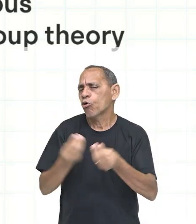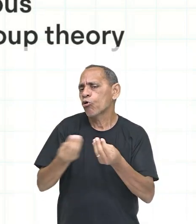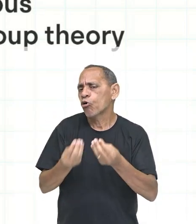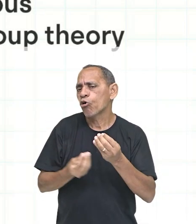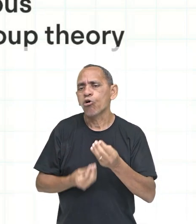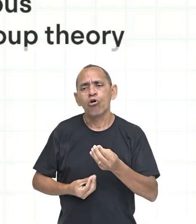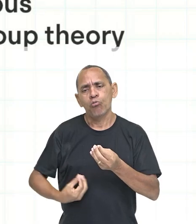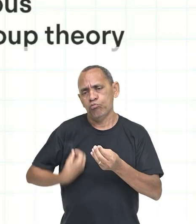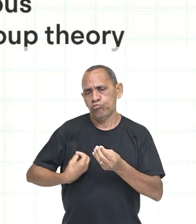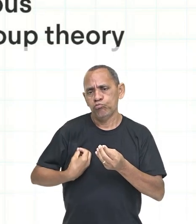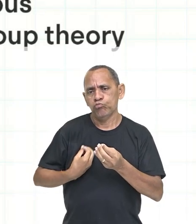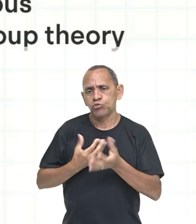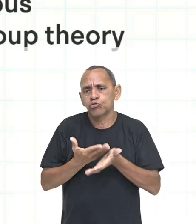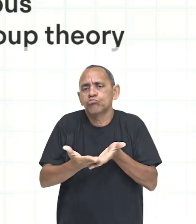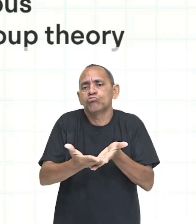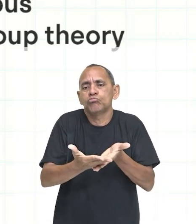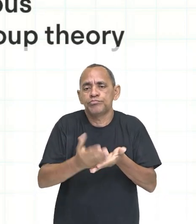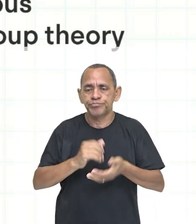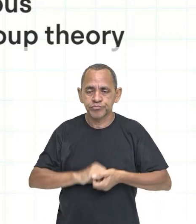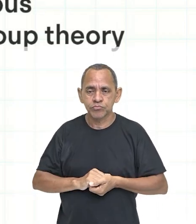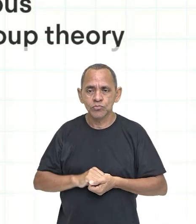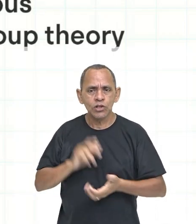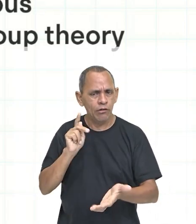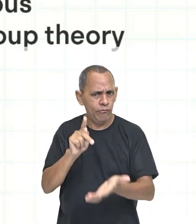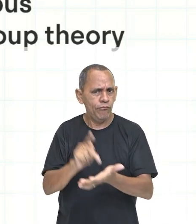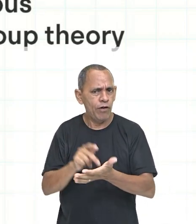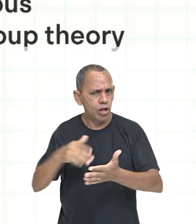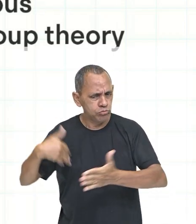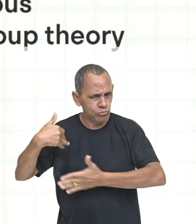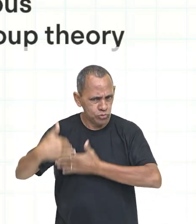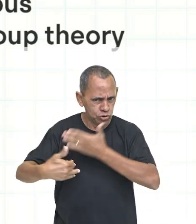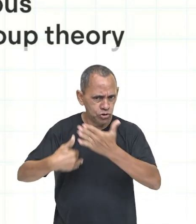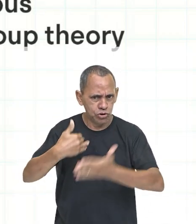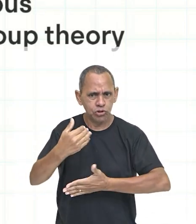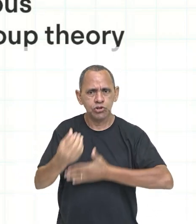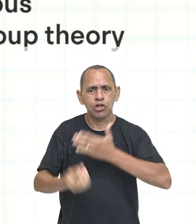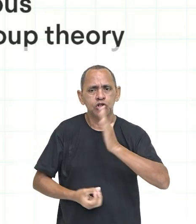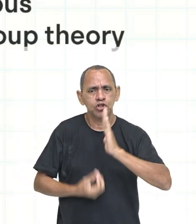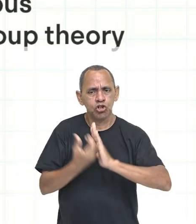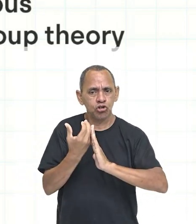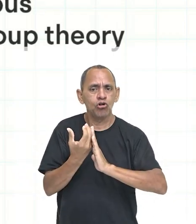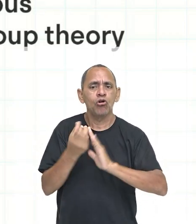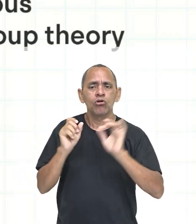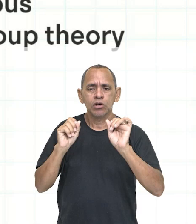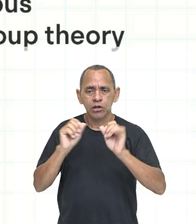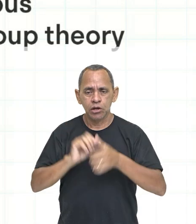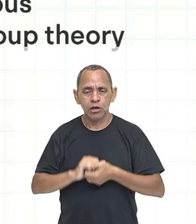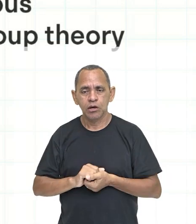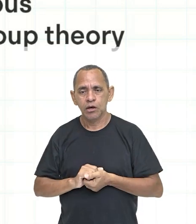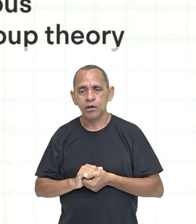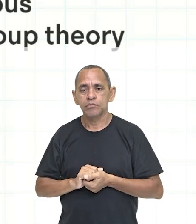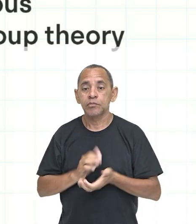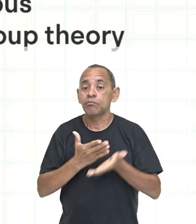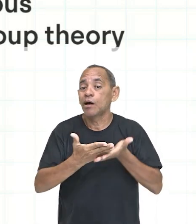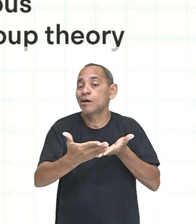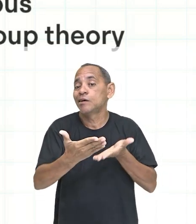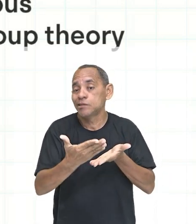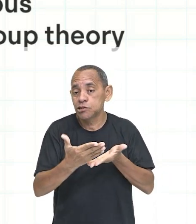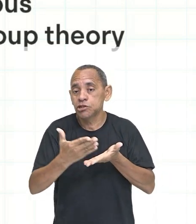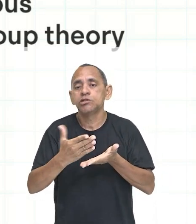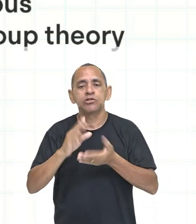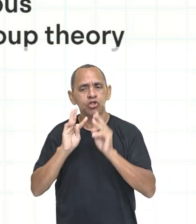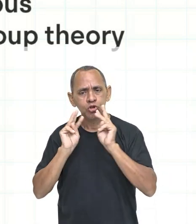Como a vida começou? O exato processo que levou à emergência da vida, né, a partir de matéria não